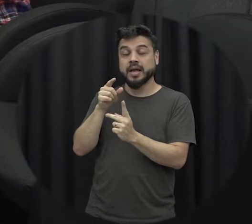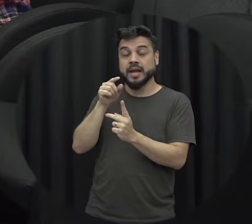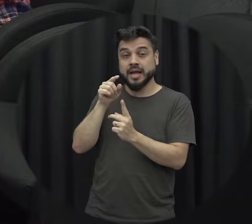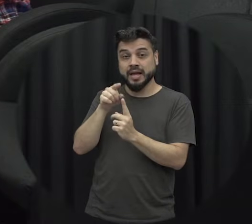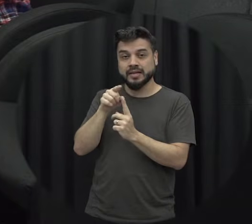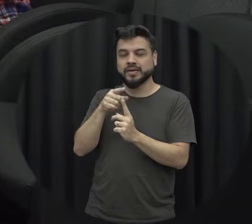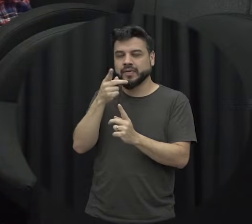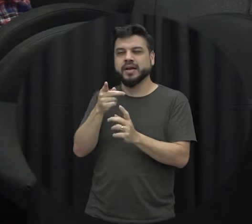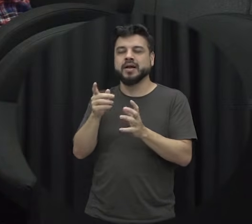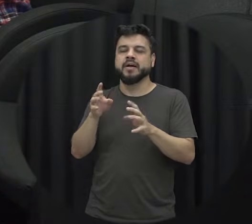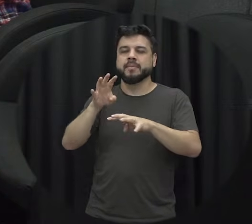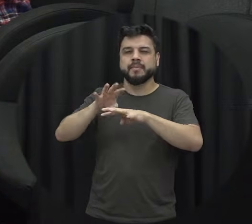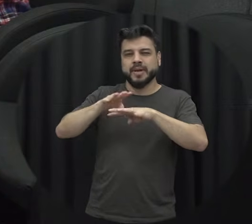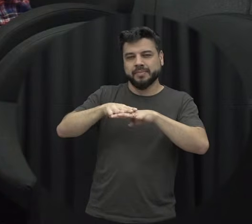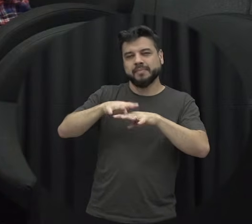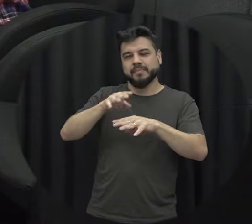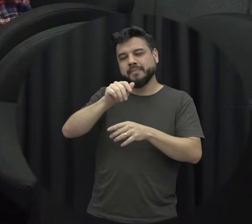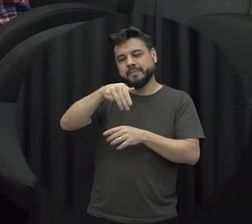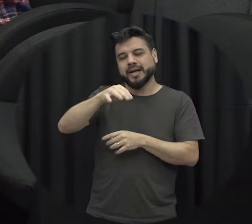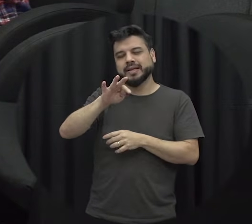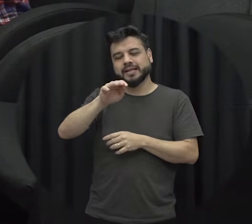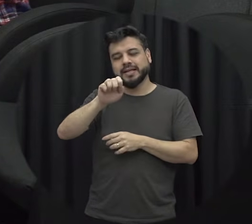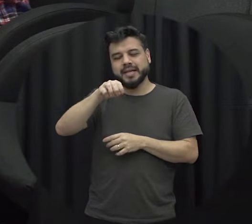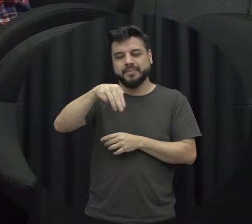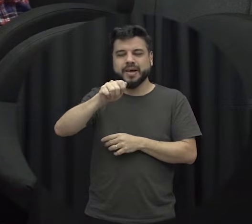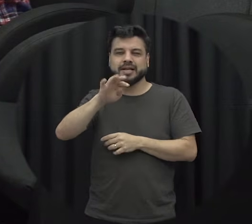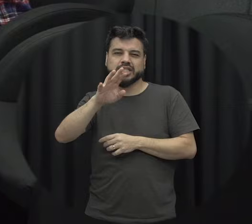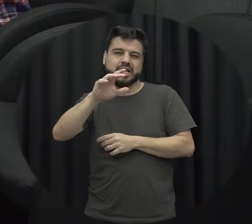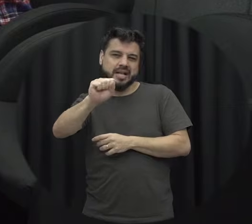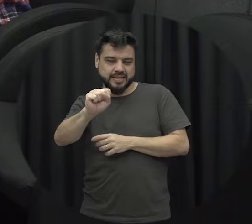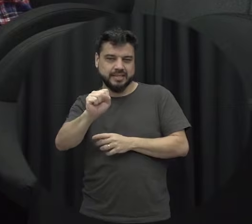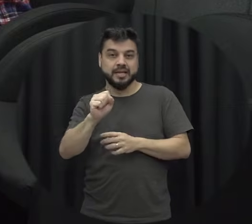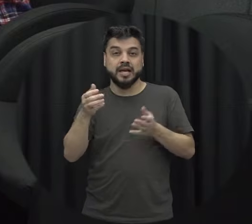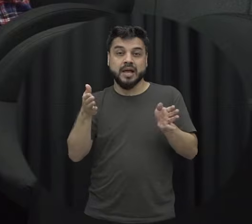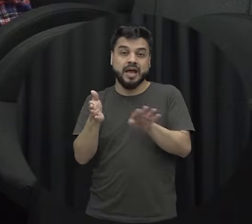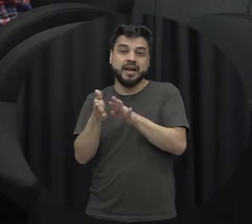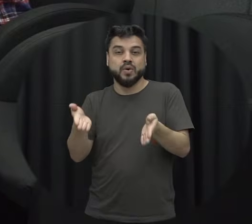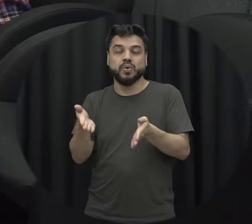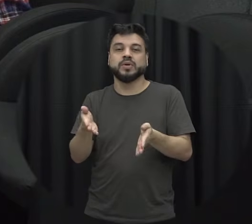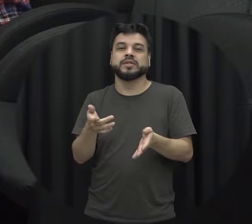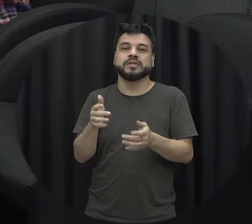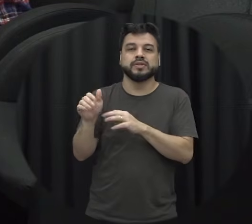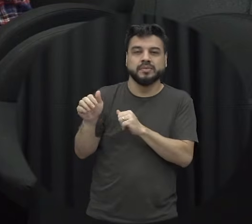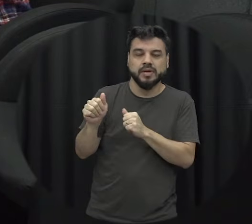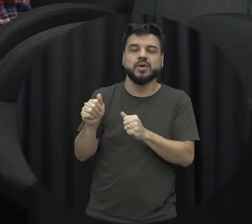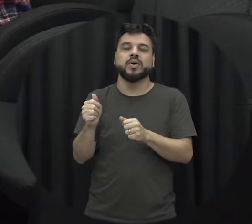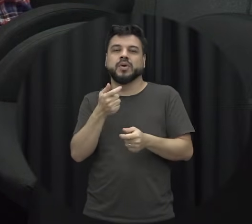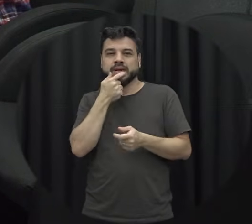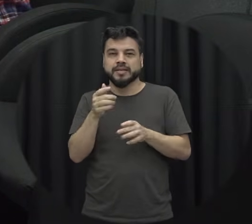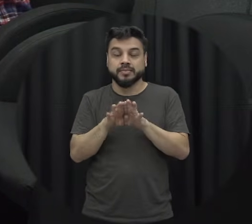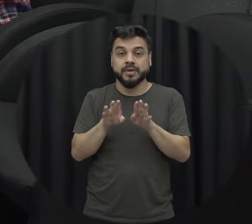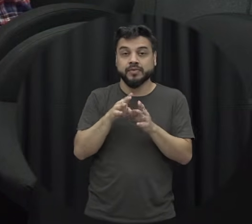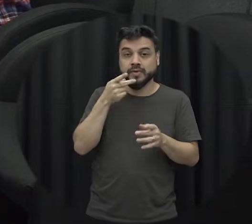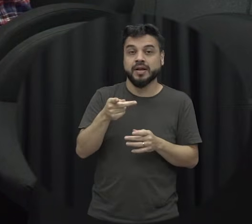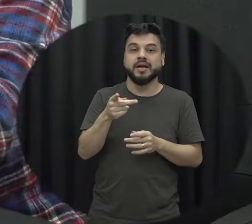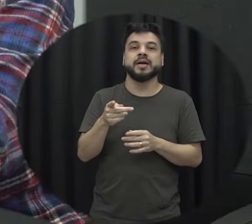de matemáticas, no plural. Até hoje, no espanhol, no inglês, a gente, ao falar a palavra matemática